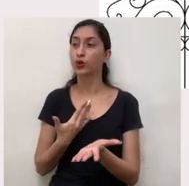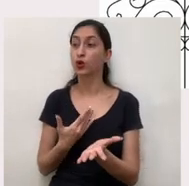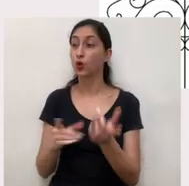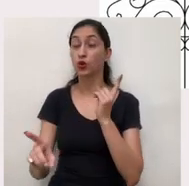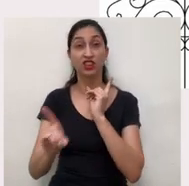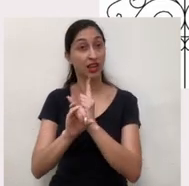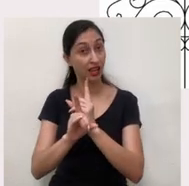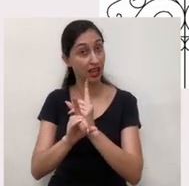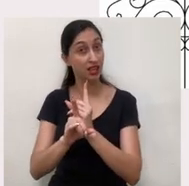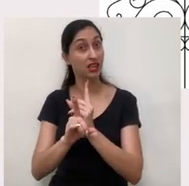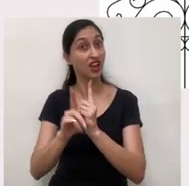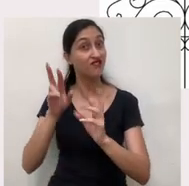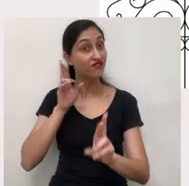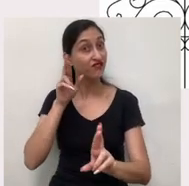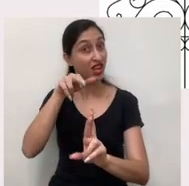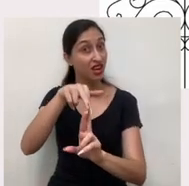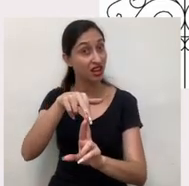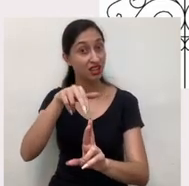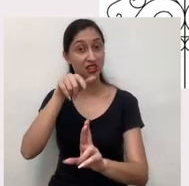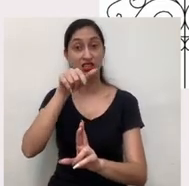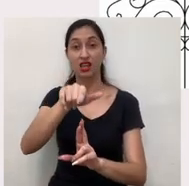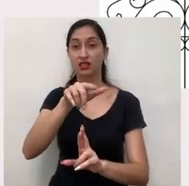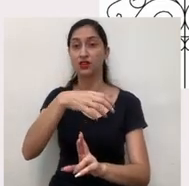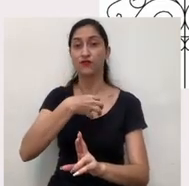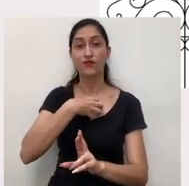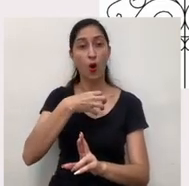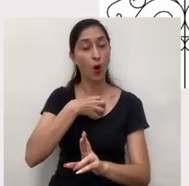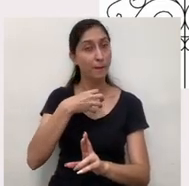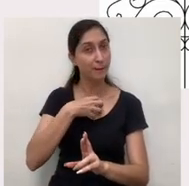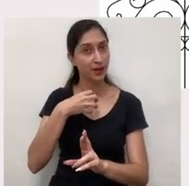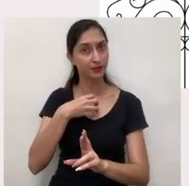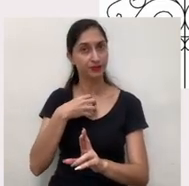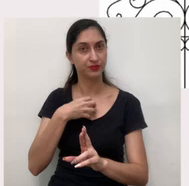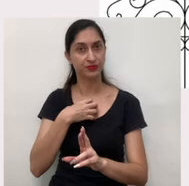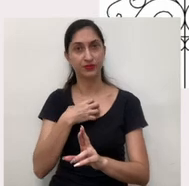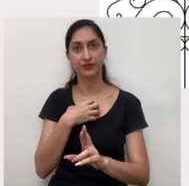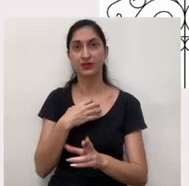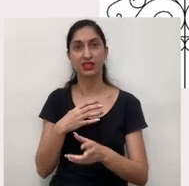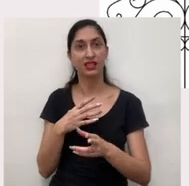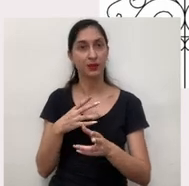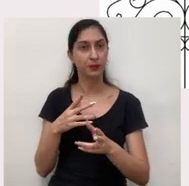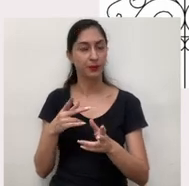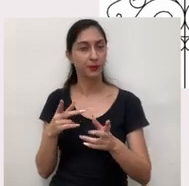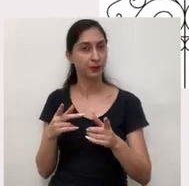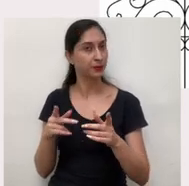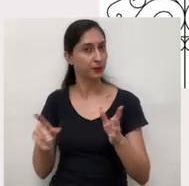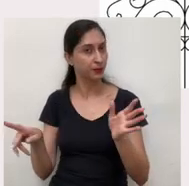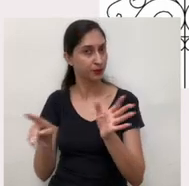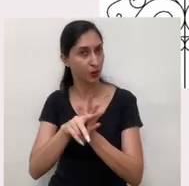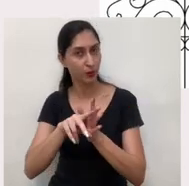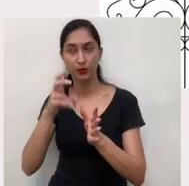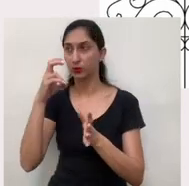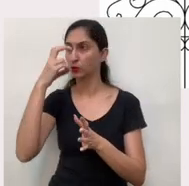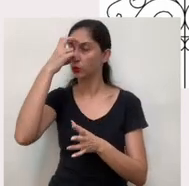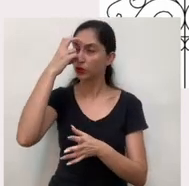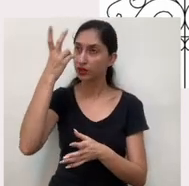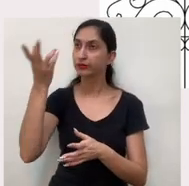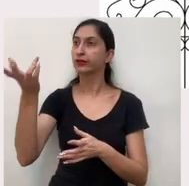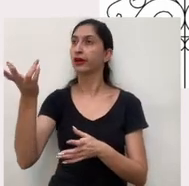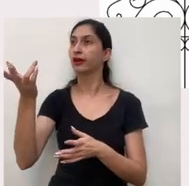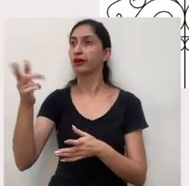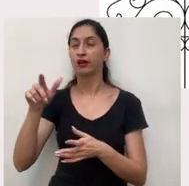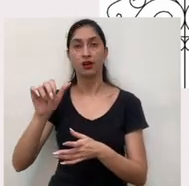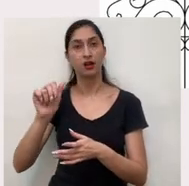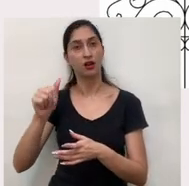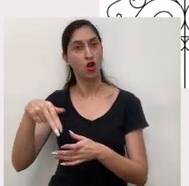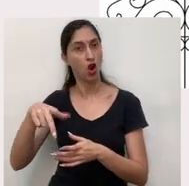referências, né, de que seria a forma da sankofa, que é uma forma de uma cultura da Angola, a cultura andicra,